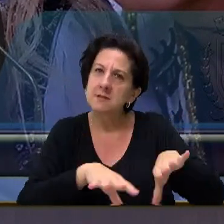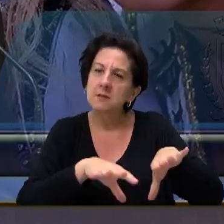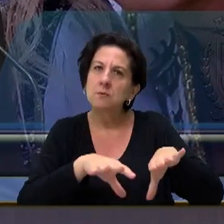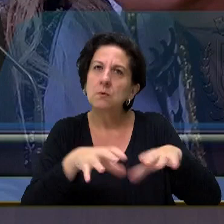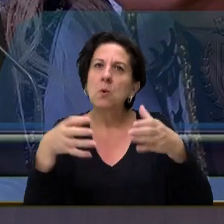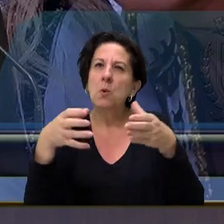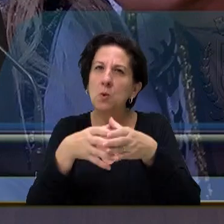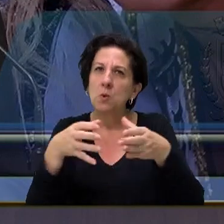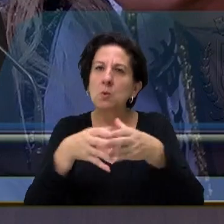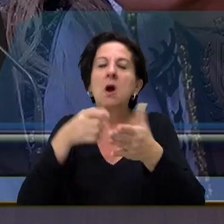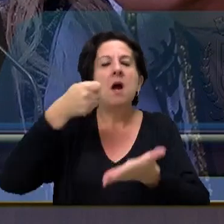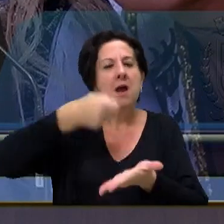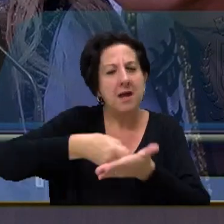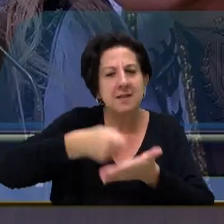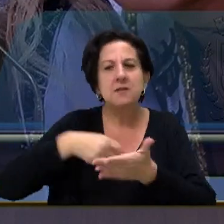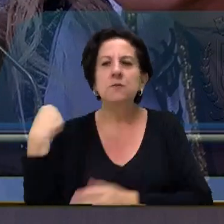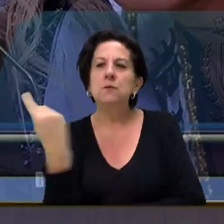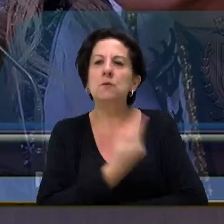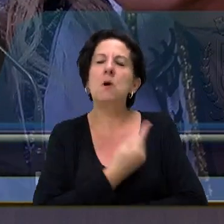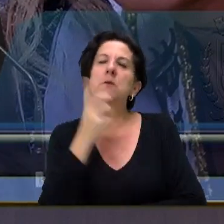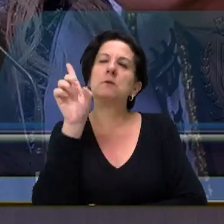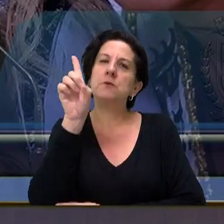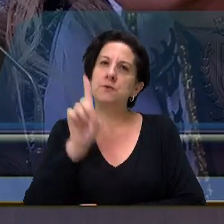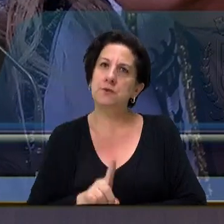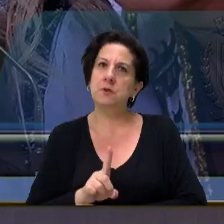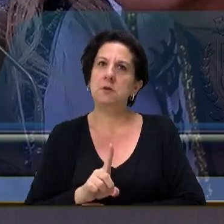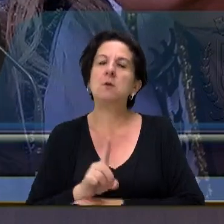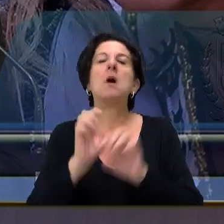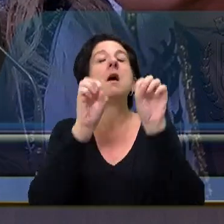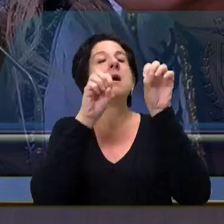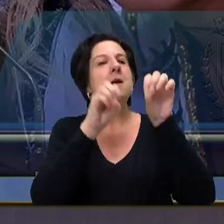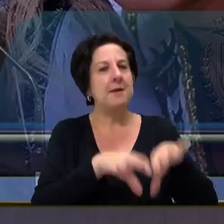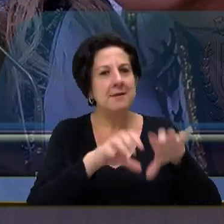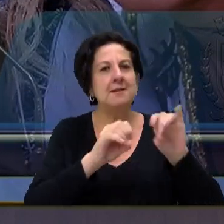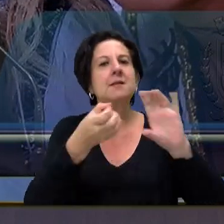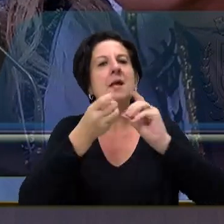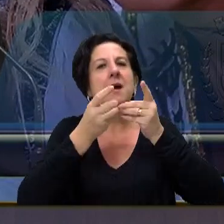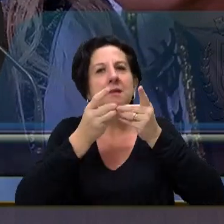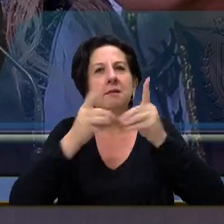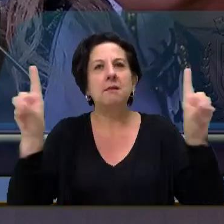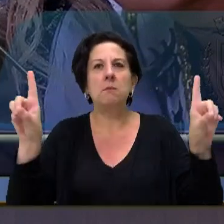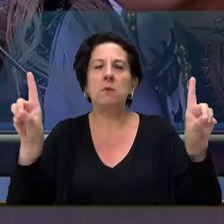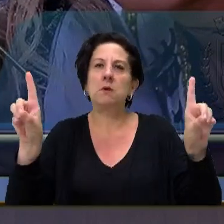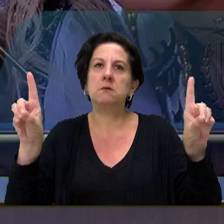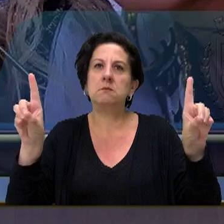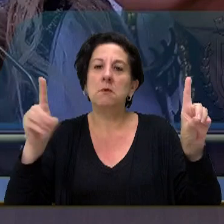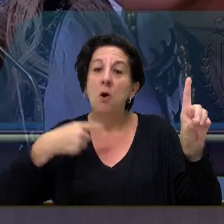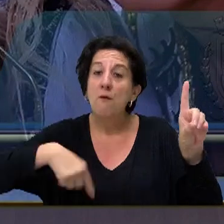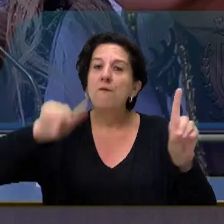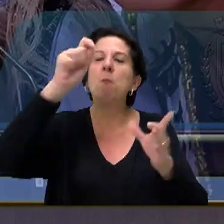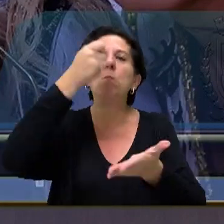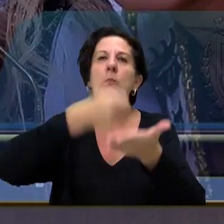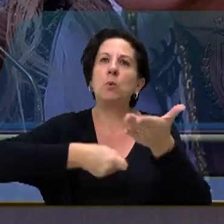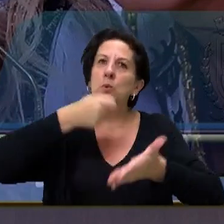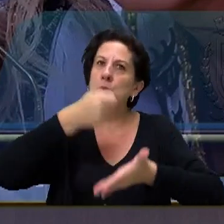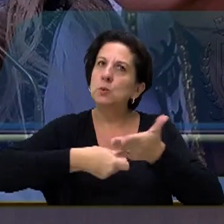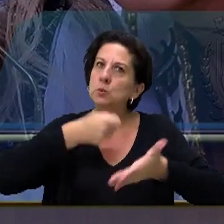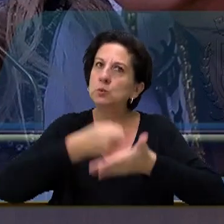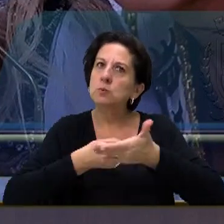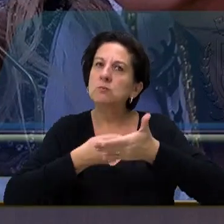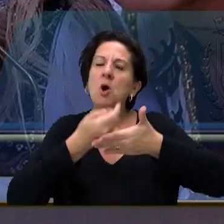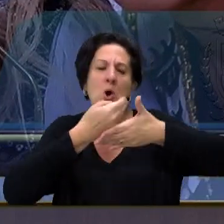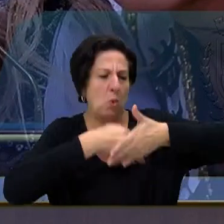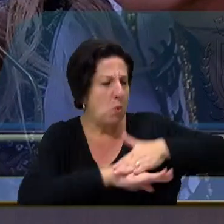categoria. Exigir nossos direitos é ensinar democracia. Ou nós vamos à luta, ou